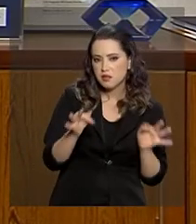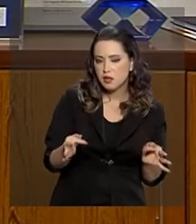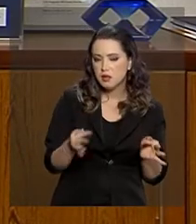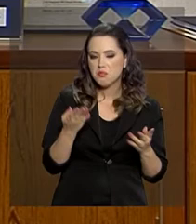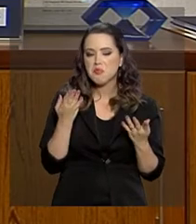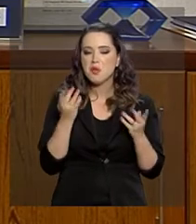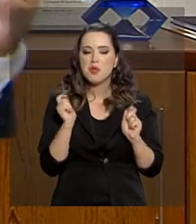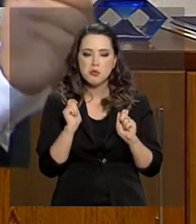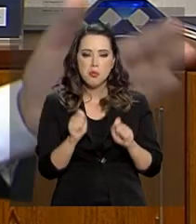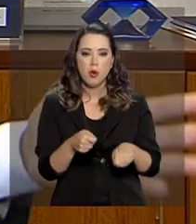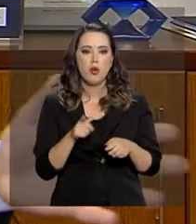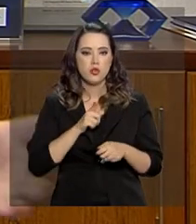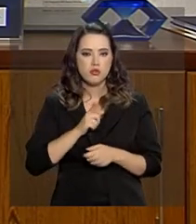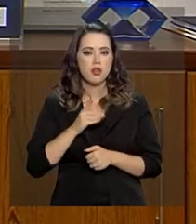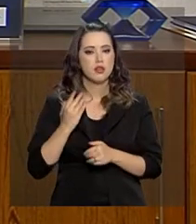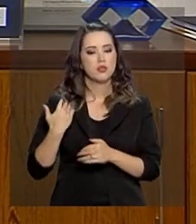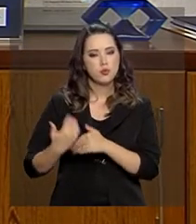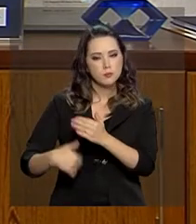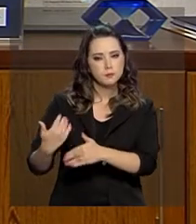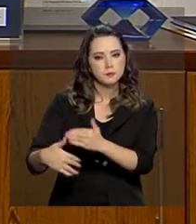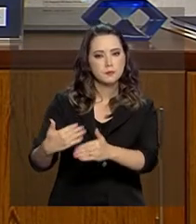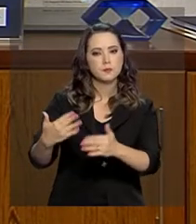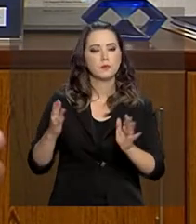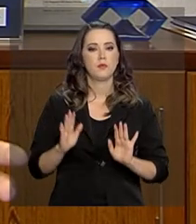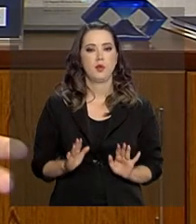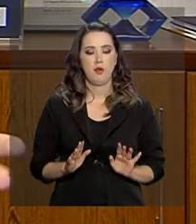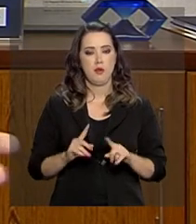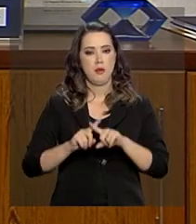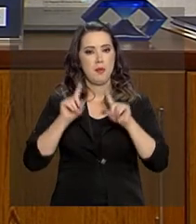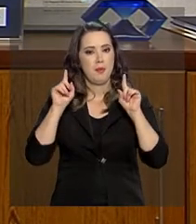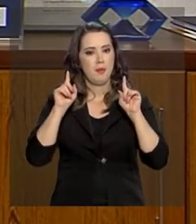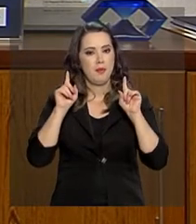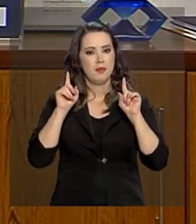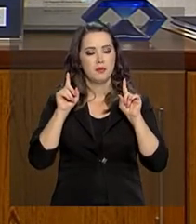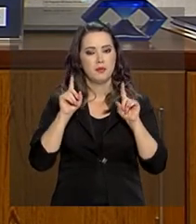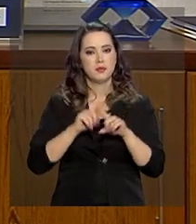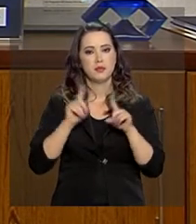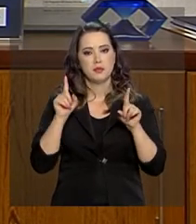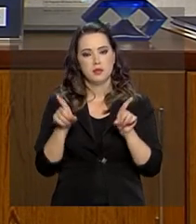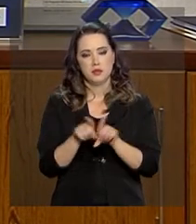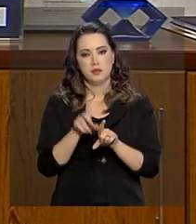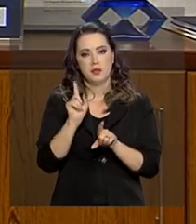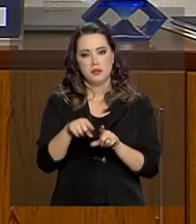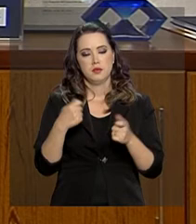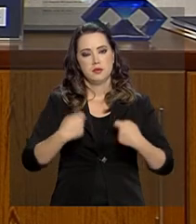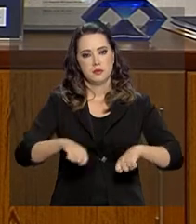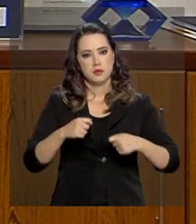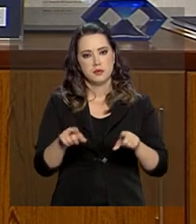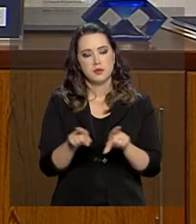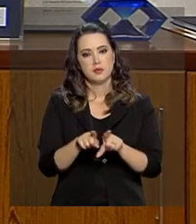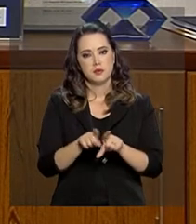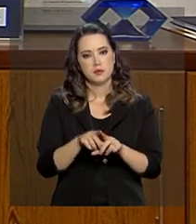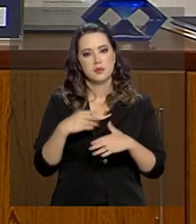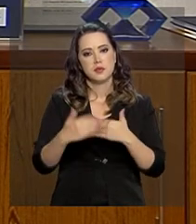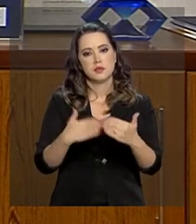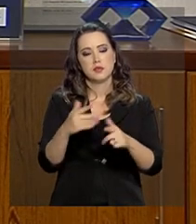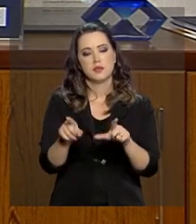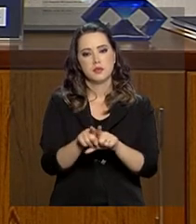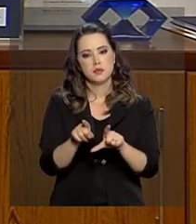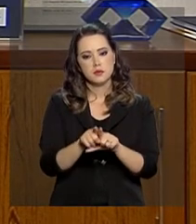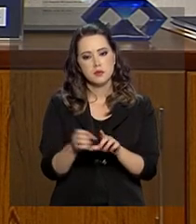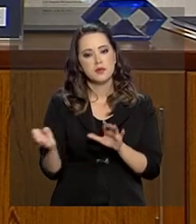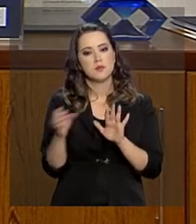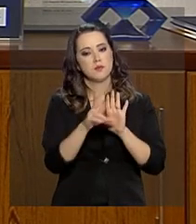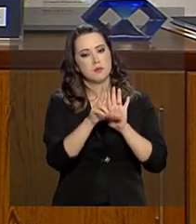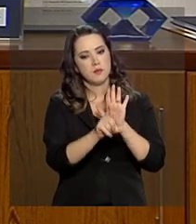normas com decretos nós temos avançado bastante agora nós precisamos também avançar nas